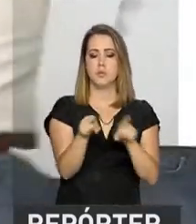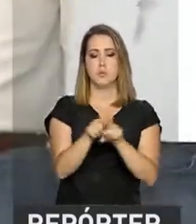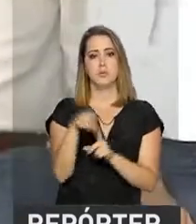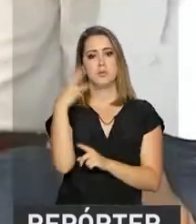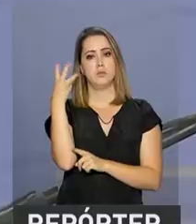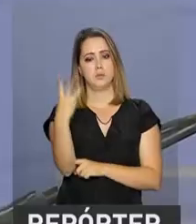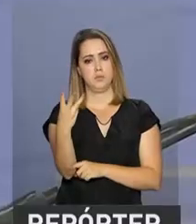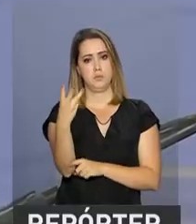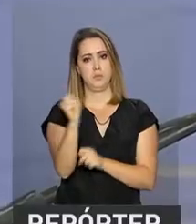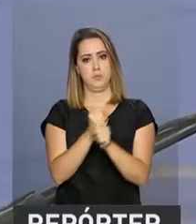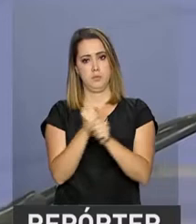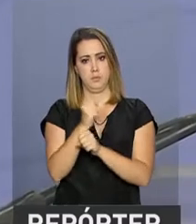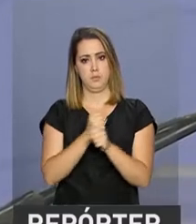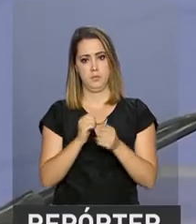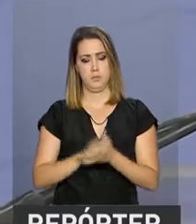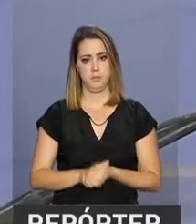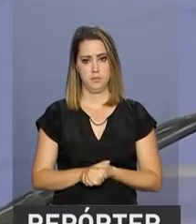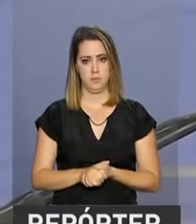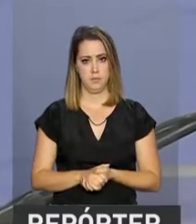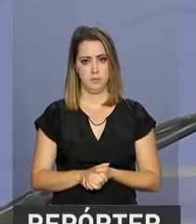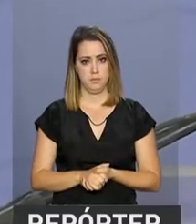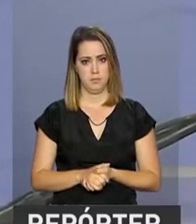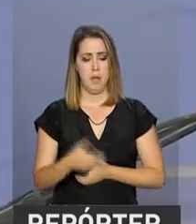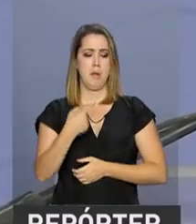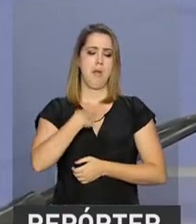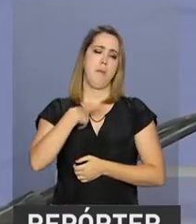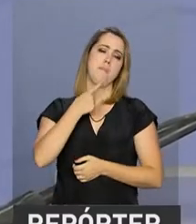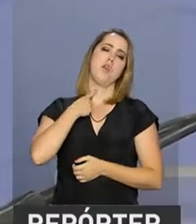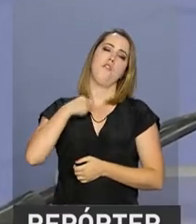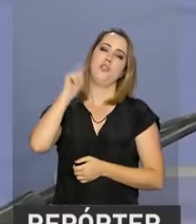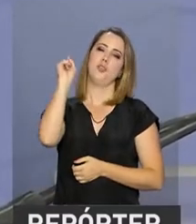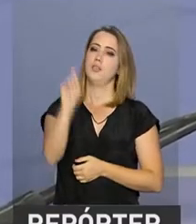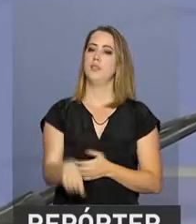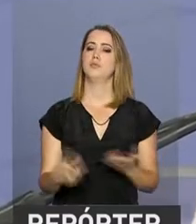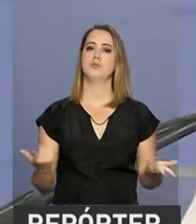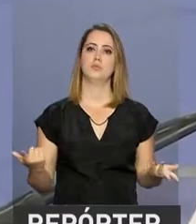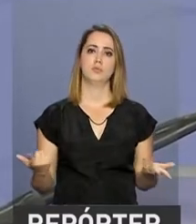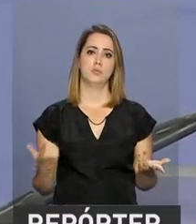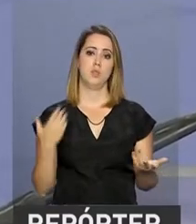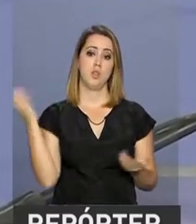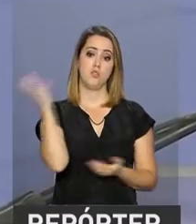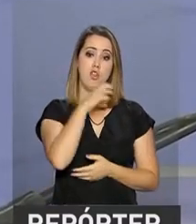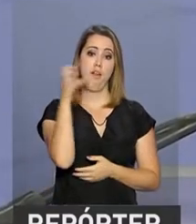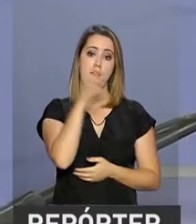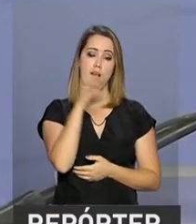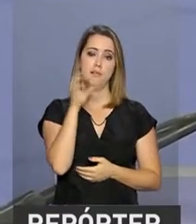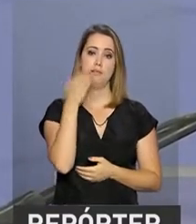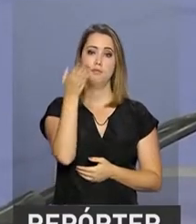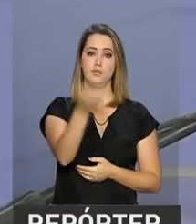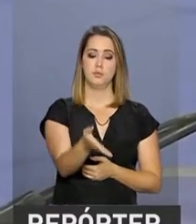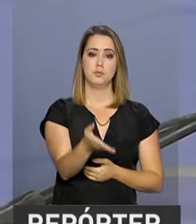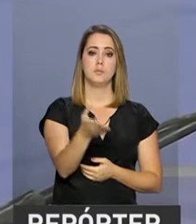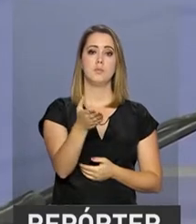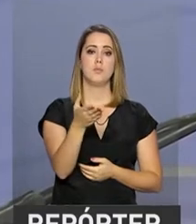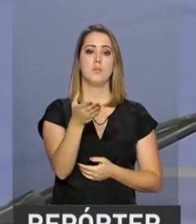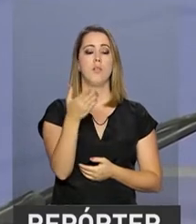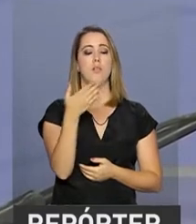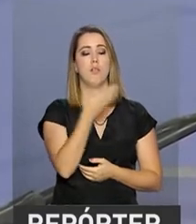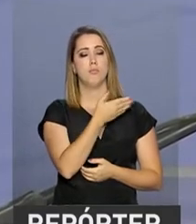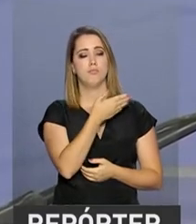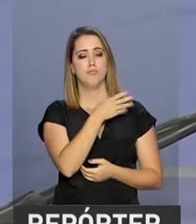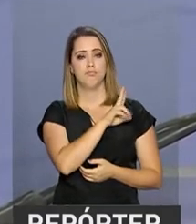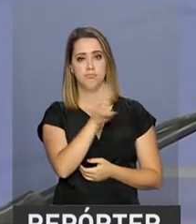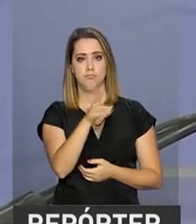três anos meu maior desejo seria agilizar obras em tela